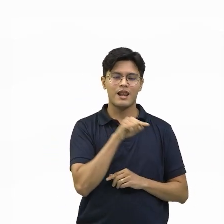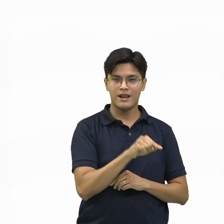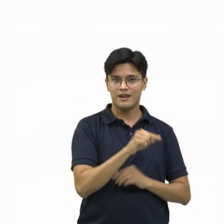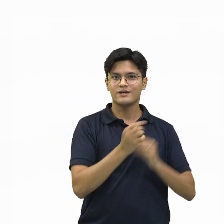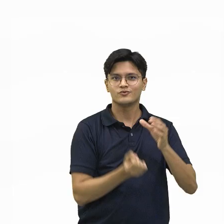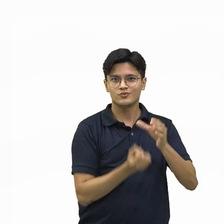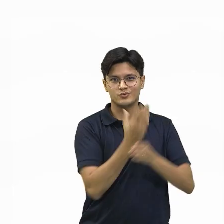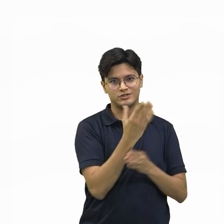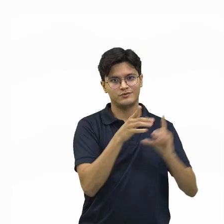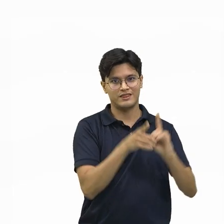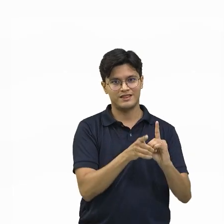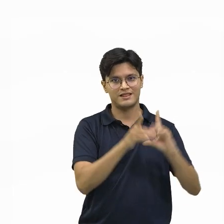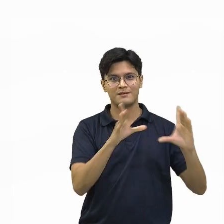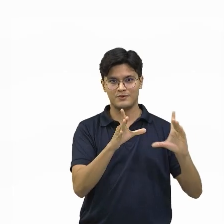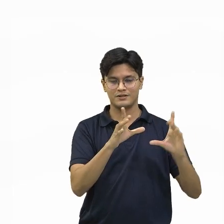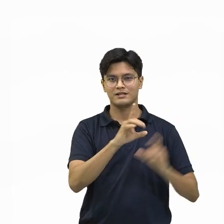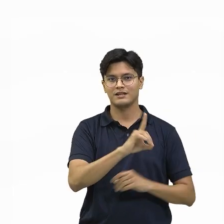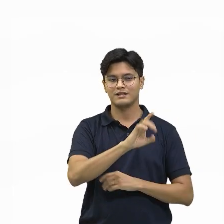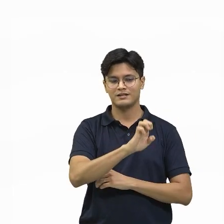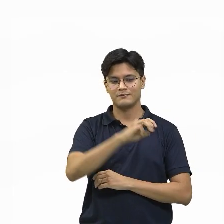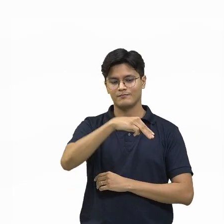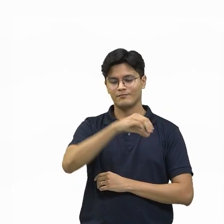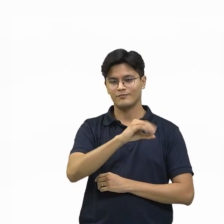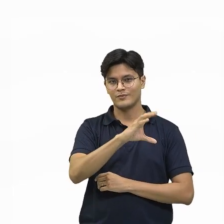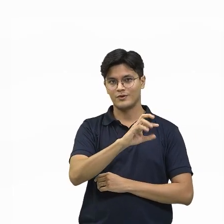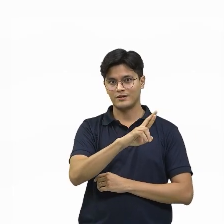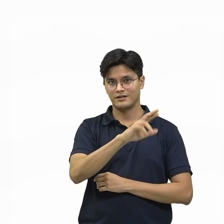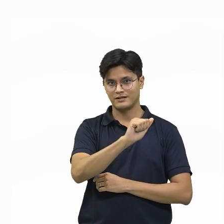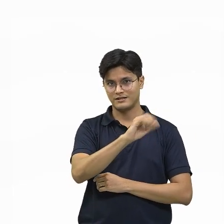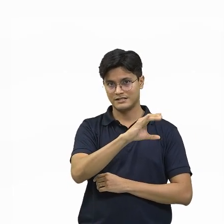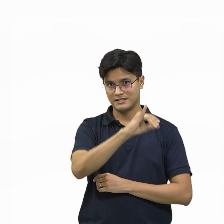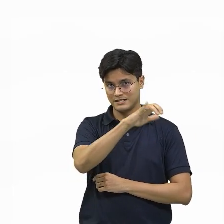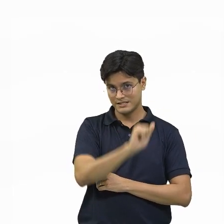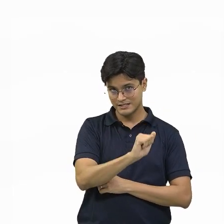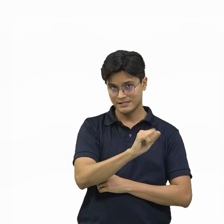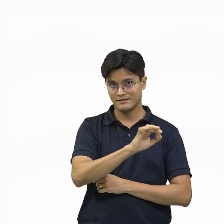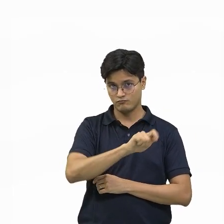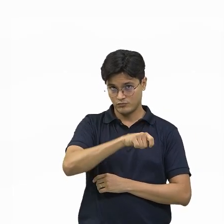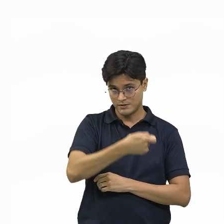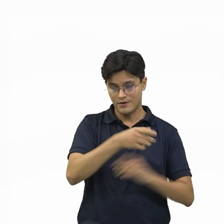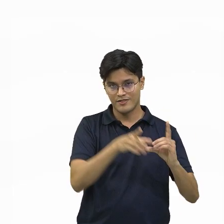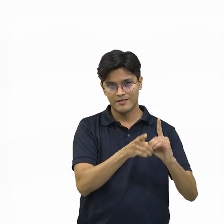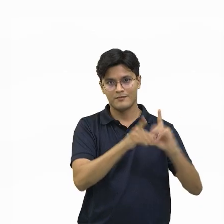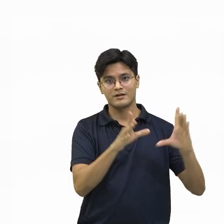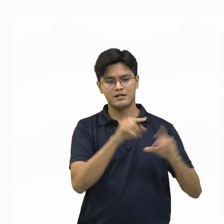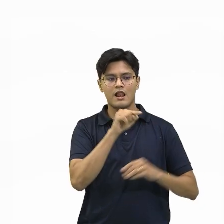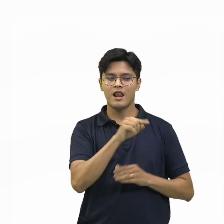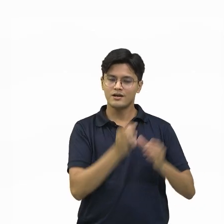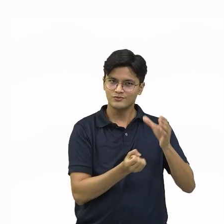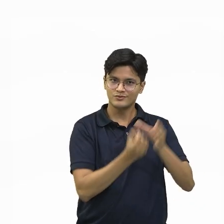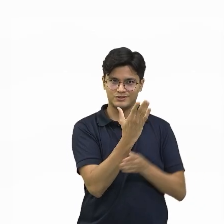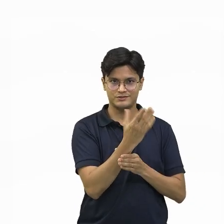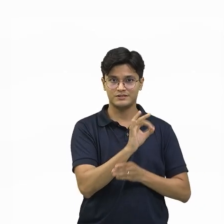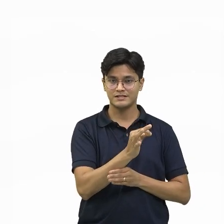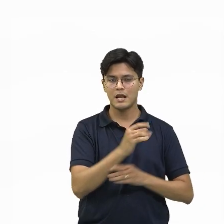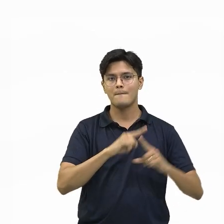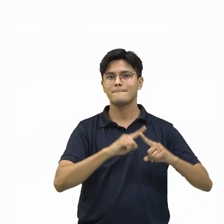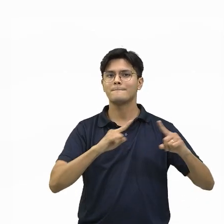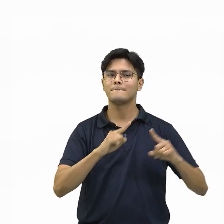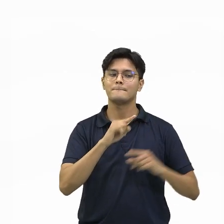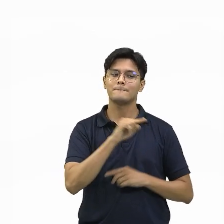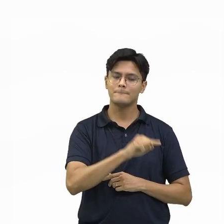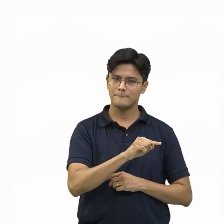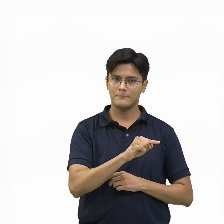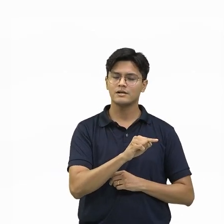da democracia. É lá que vai nascer a democracia, mas é claro que essa democracia que nasce em